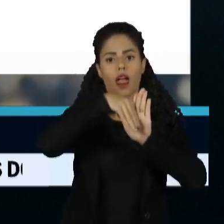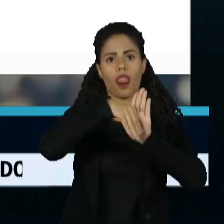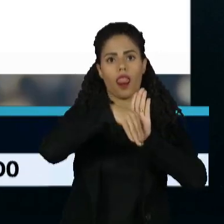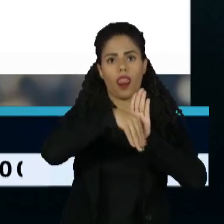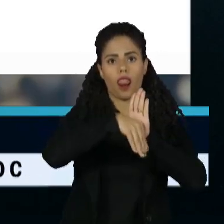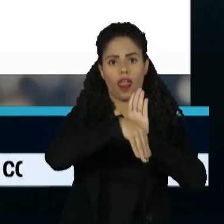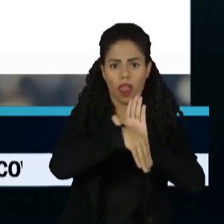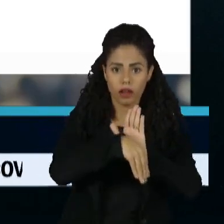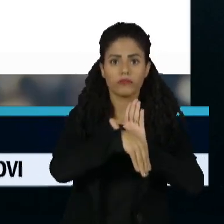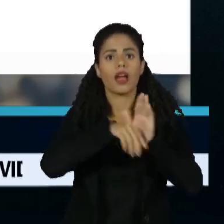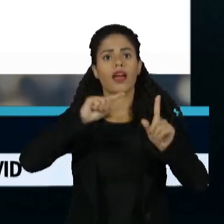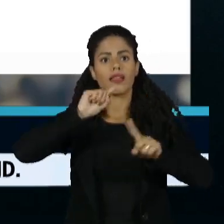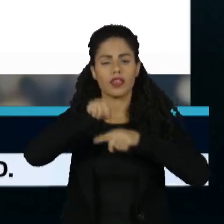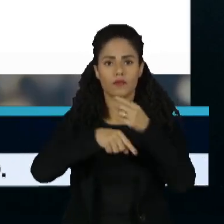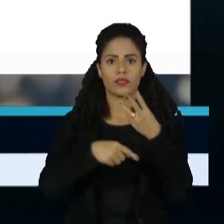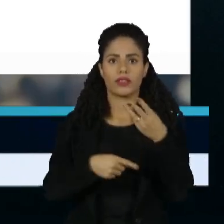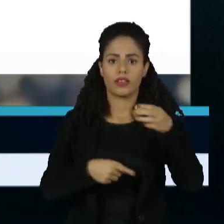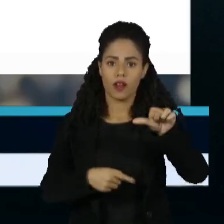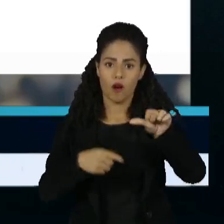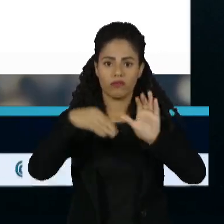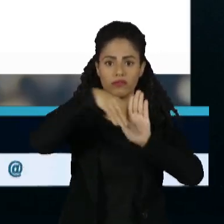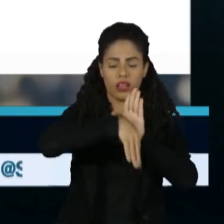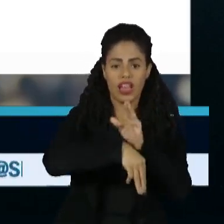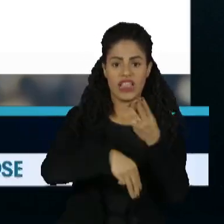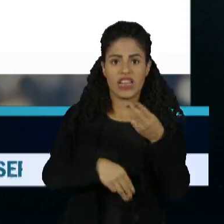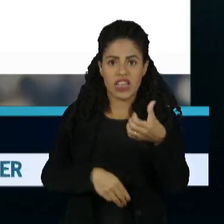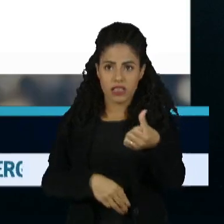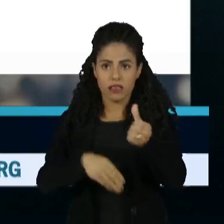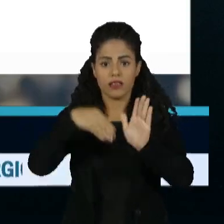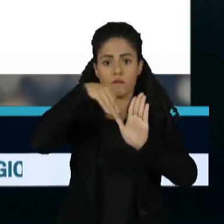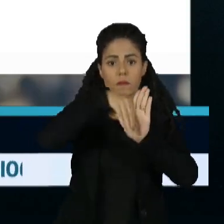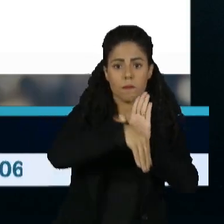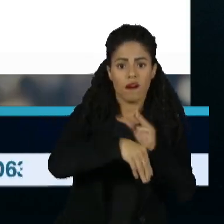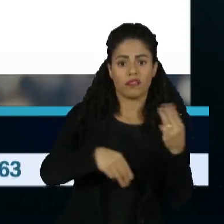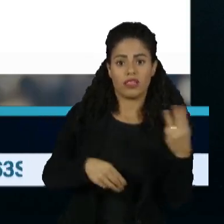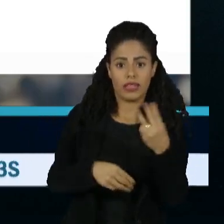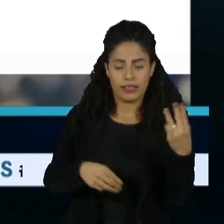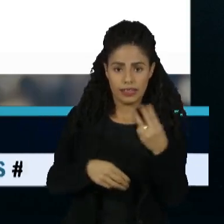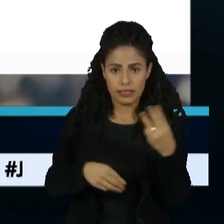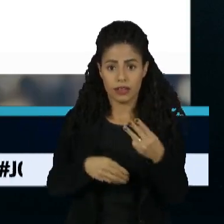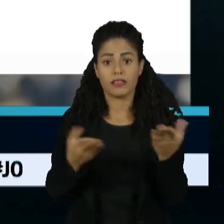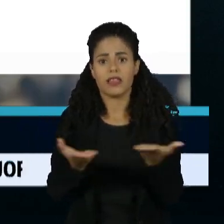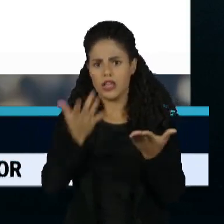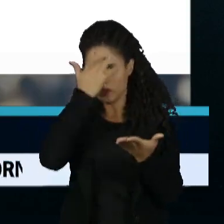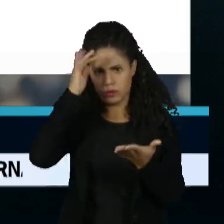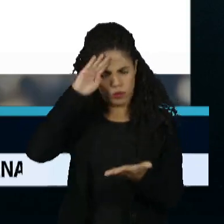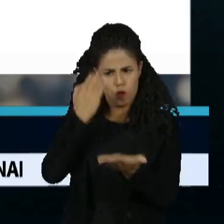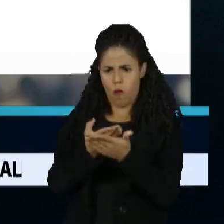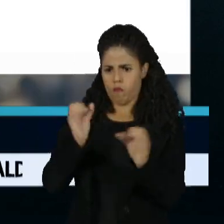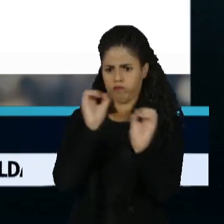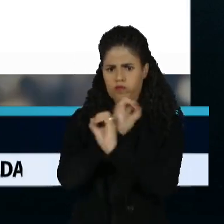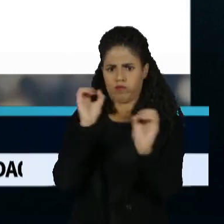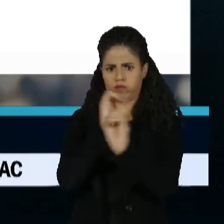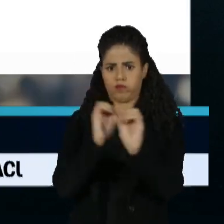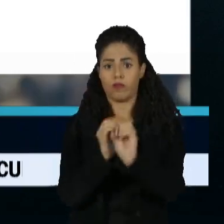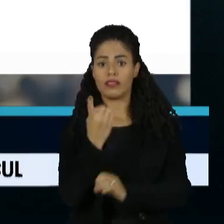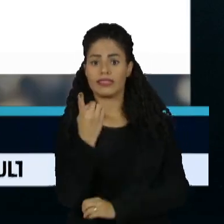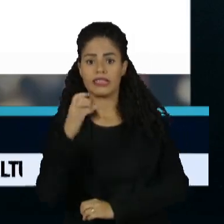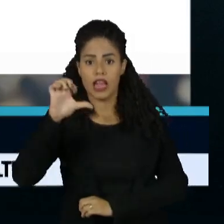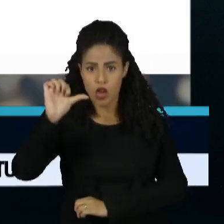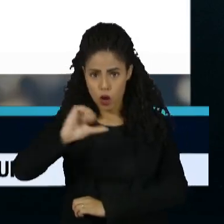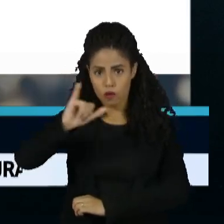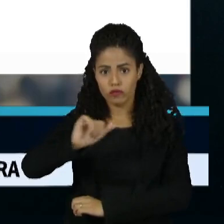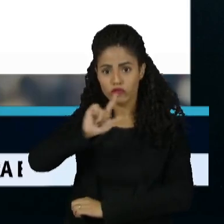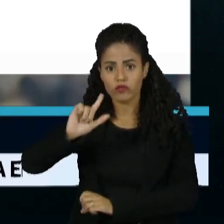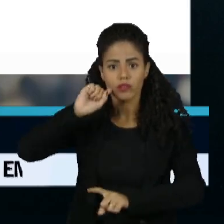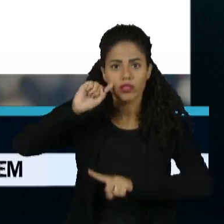39% passaram para 36 e agora são 33%. já os que não Confiam eram 19% em Julho